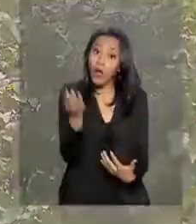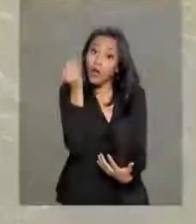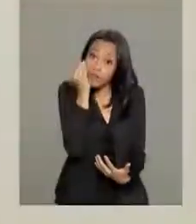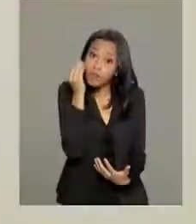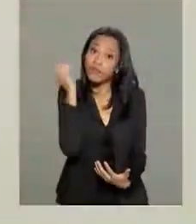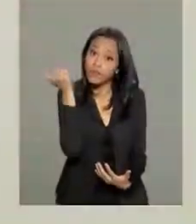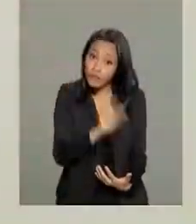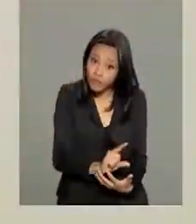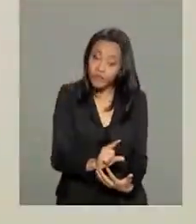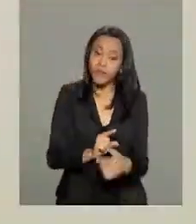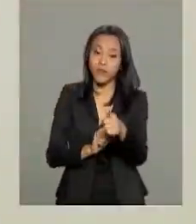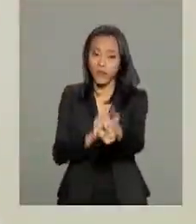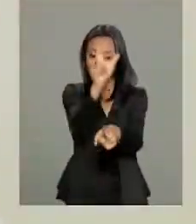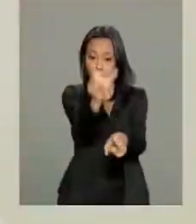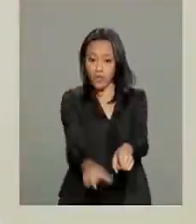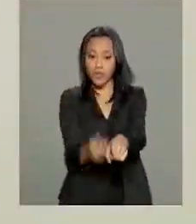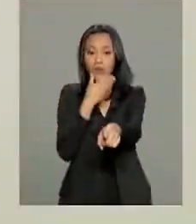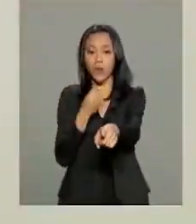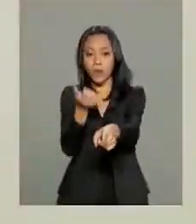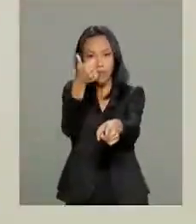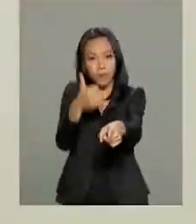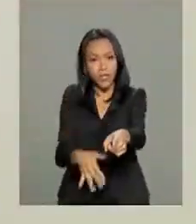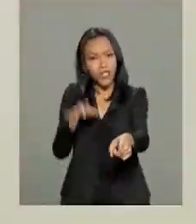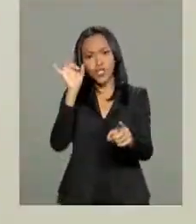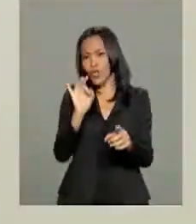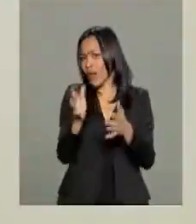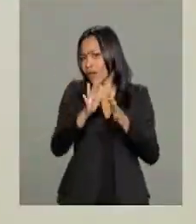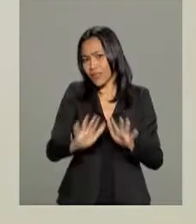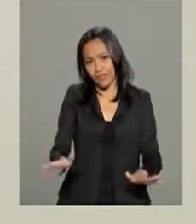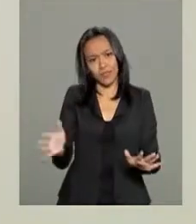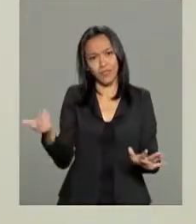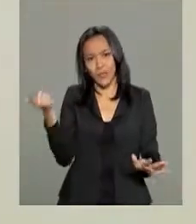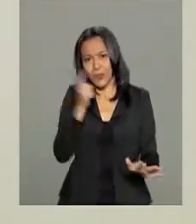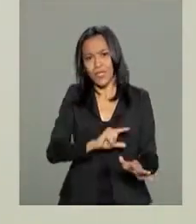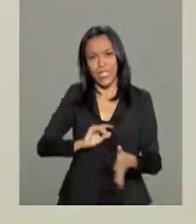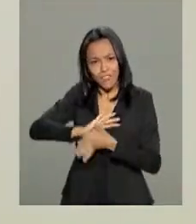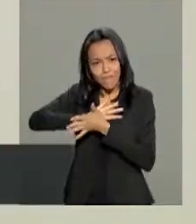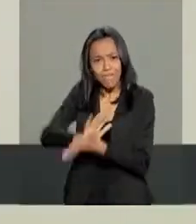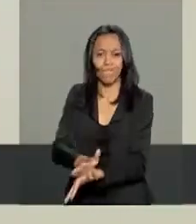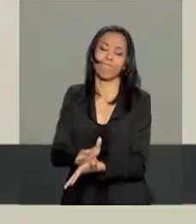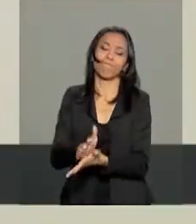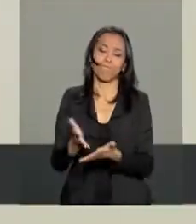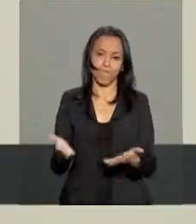efeitos. Kelly ressalta que assim só as pragas são atacadas.